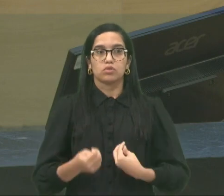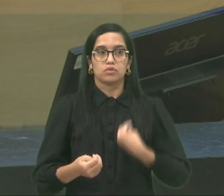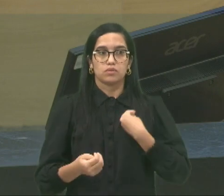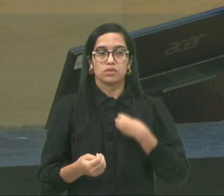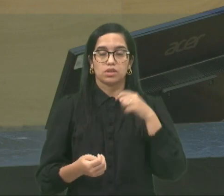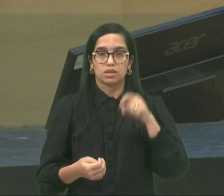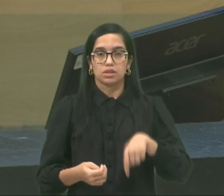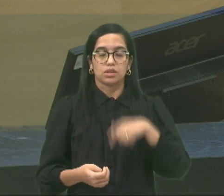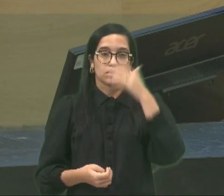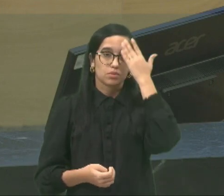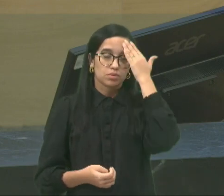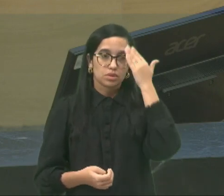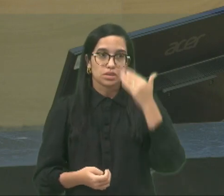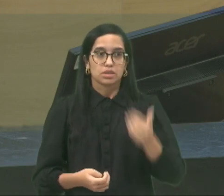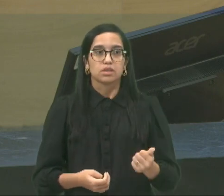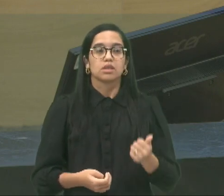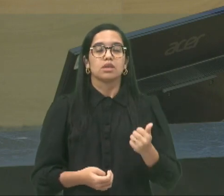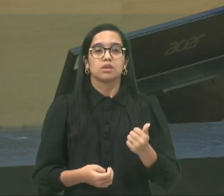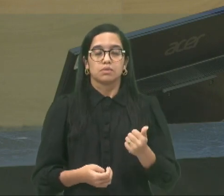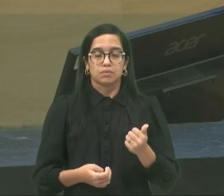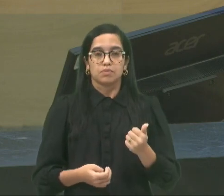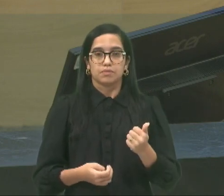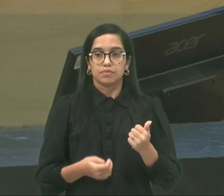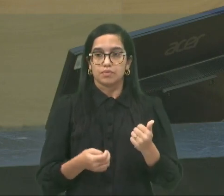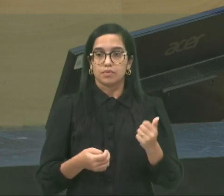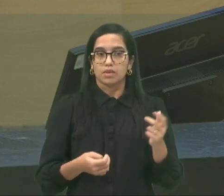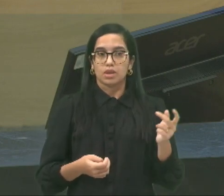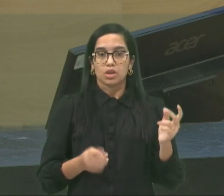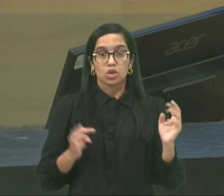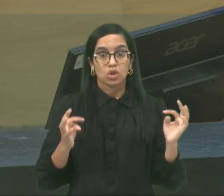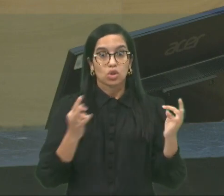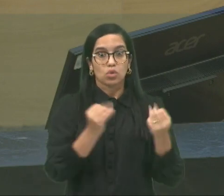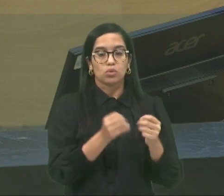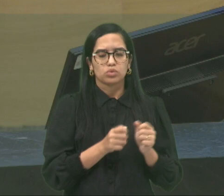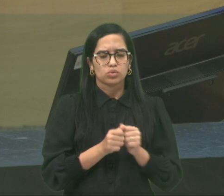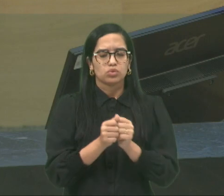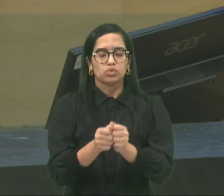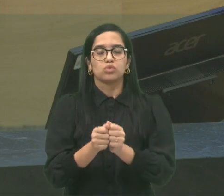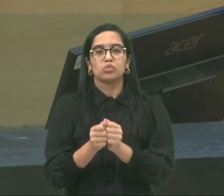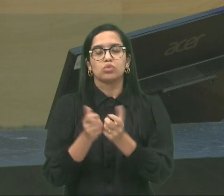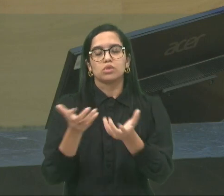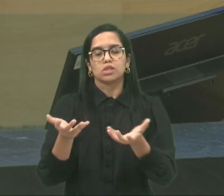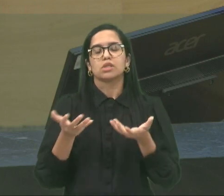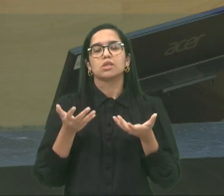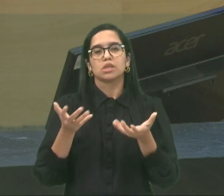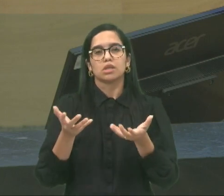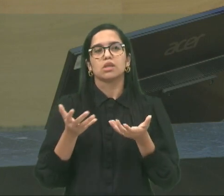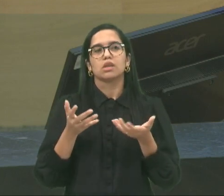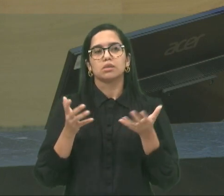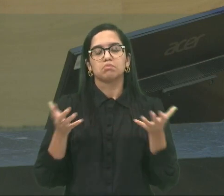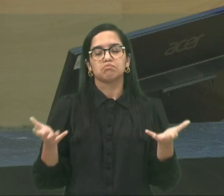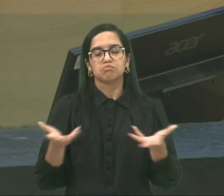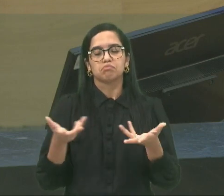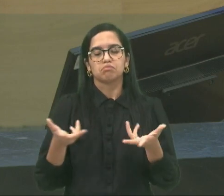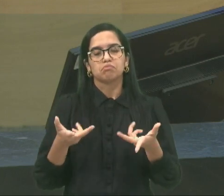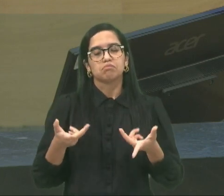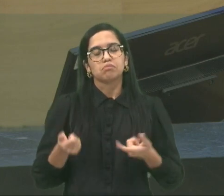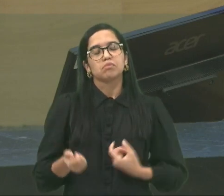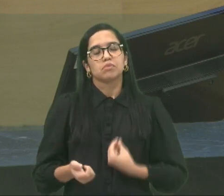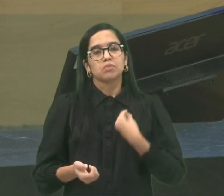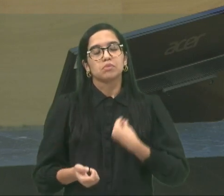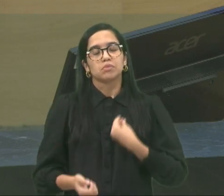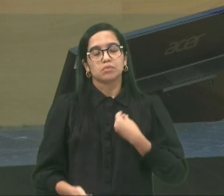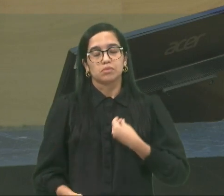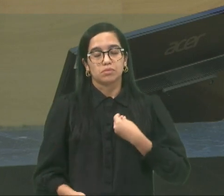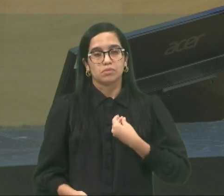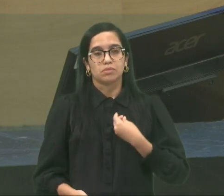que ao lado deles vocês sempre estiveram na construção desta linda caminhada. Eu tenho certeza